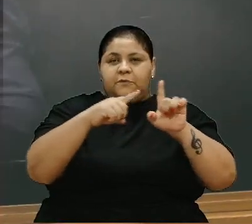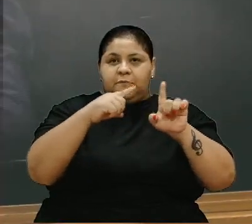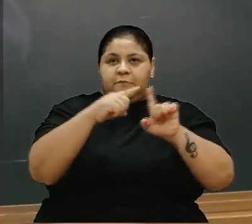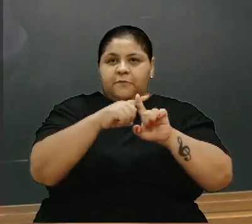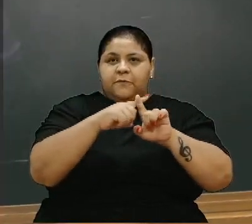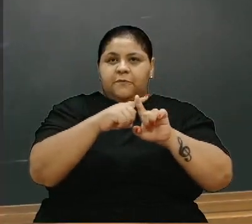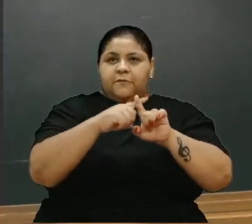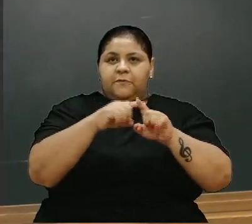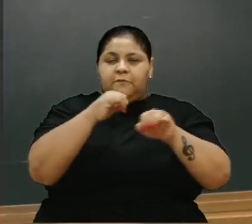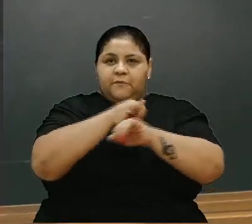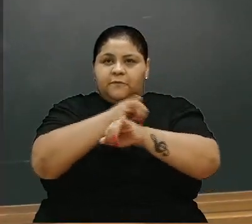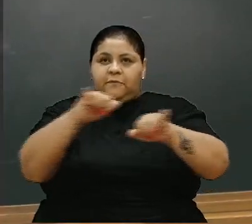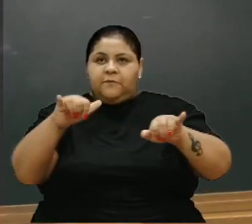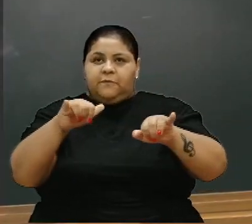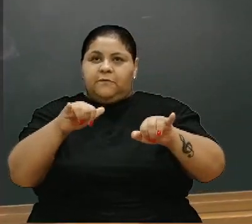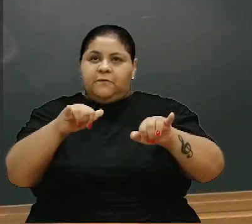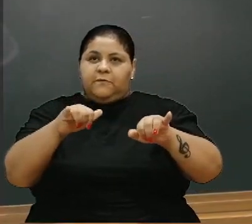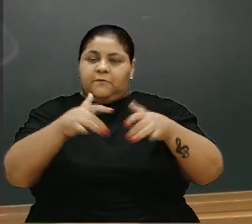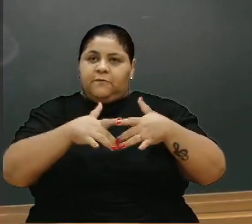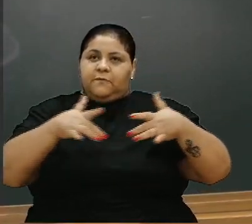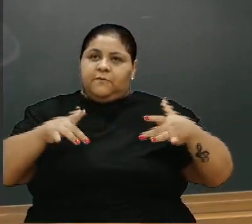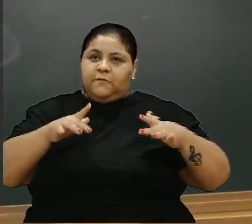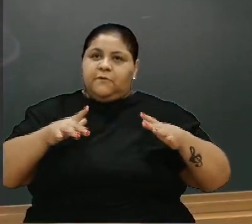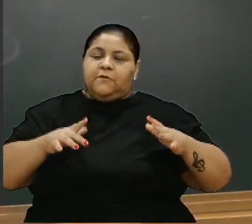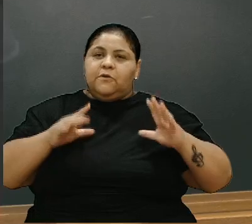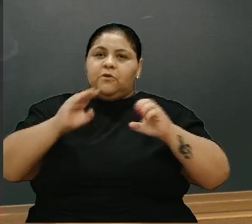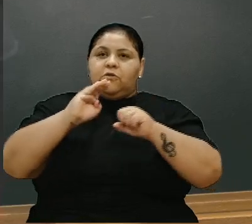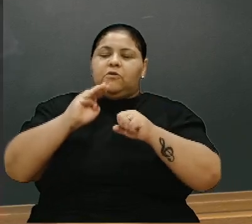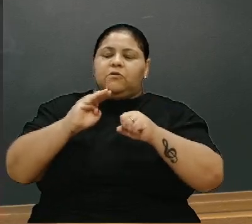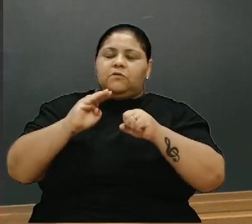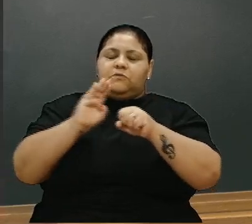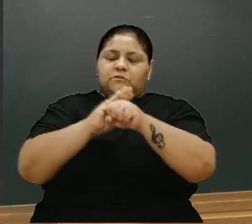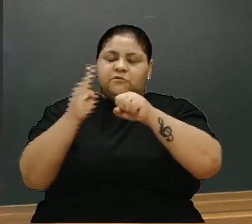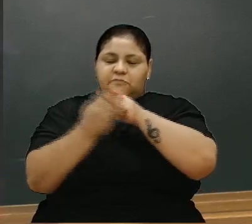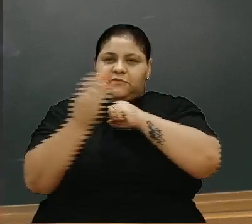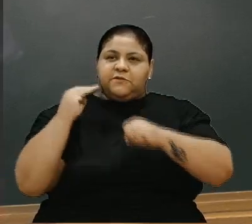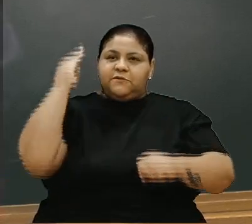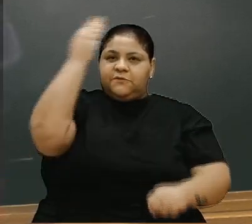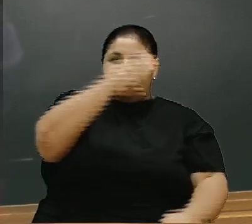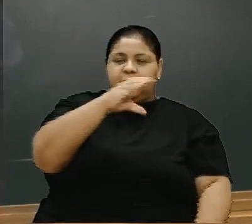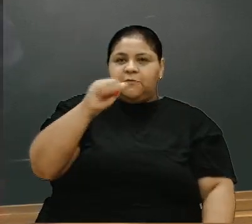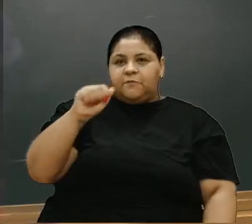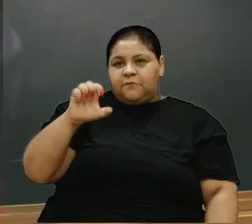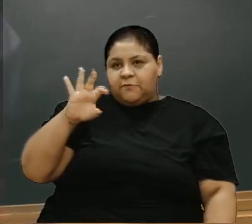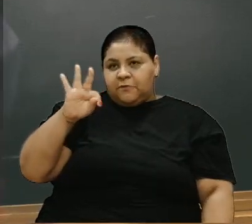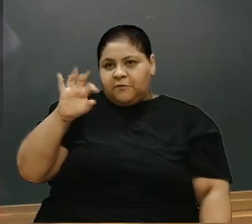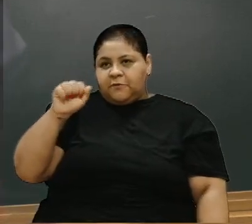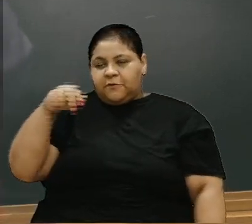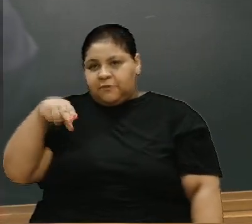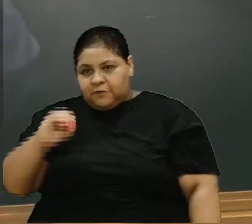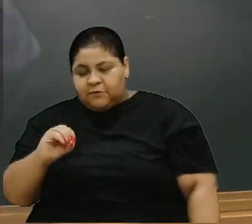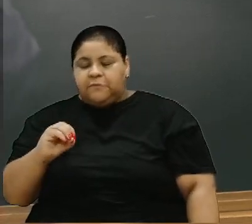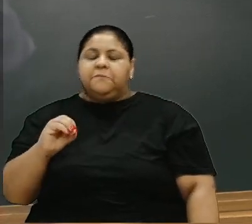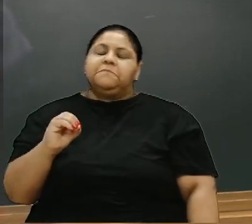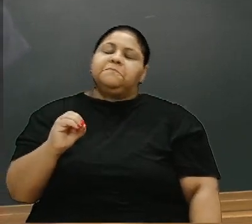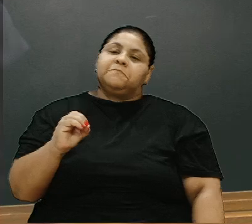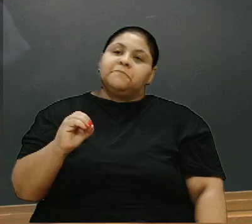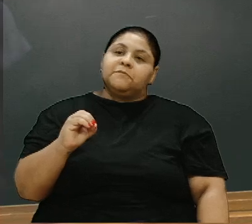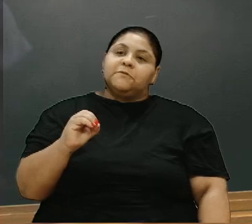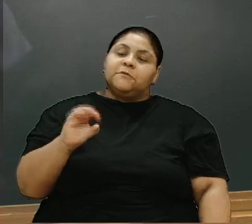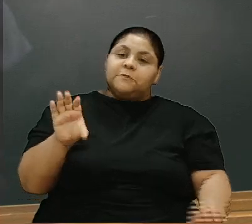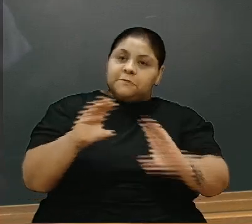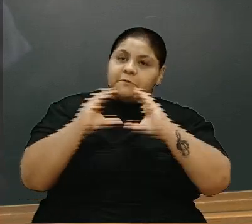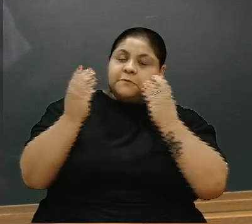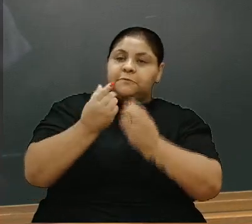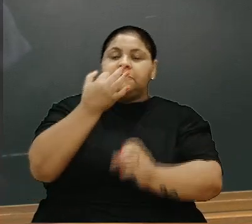Fraternidade 2025 no bairro São Caetano, a toda a comunidade, e houve uma proposição que eu achei muito interessante, que é que a